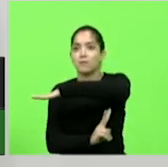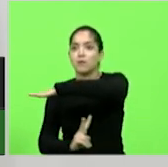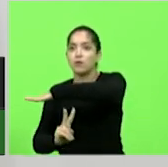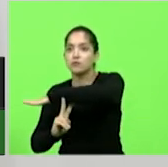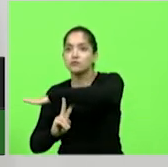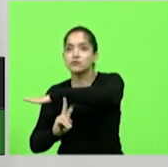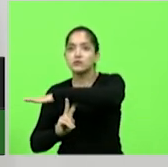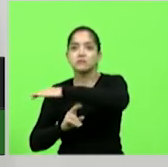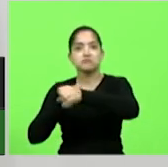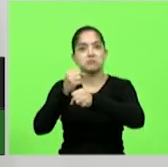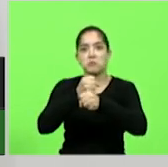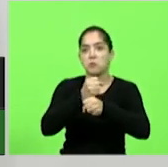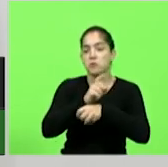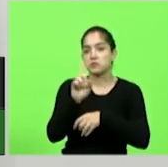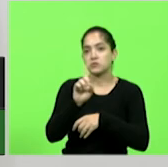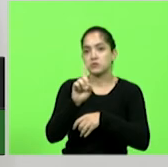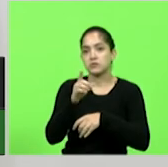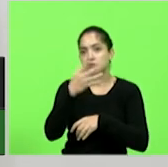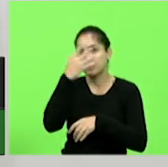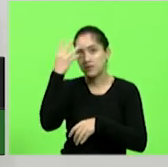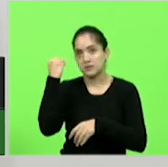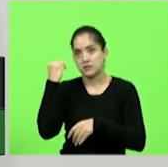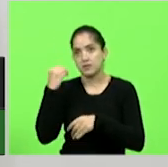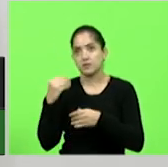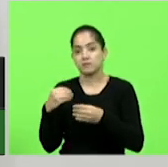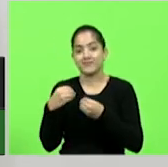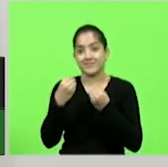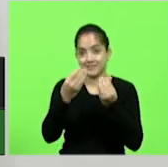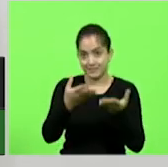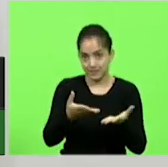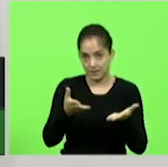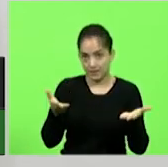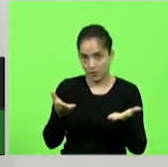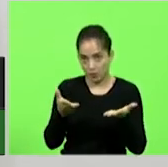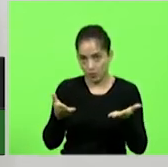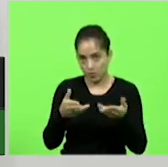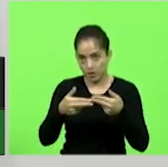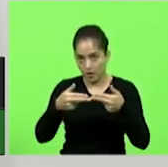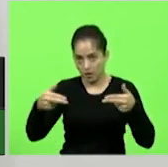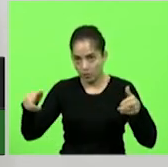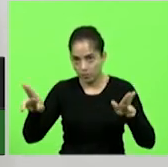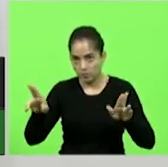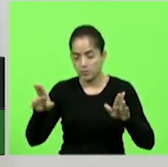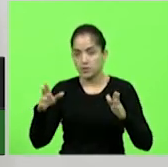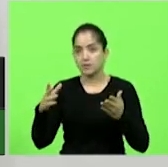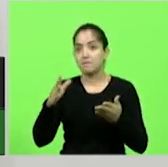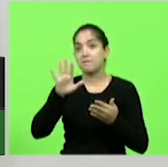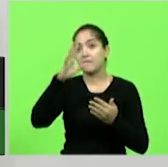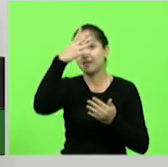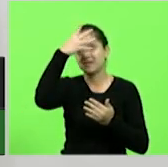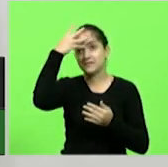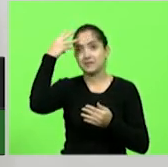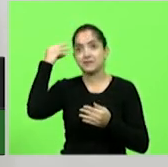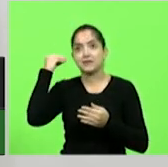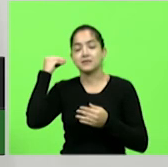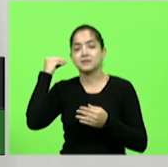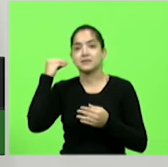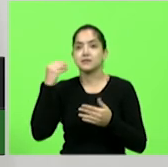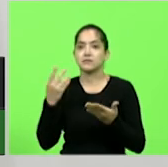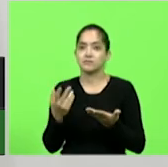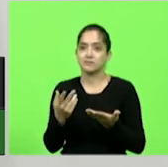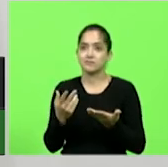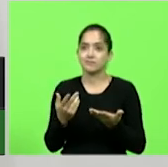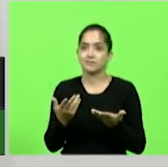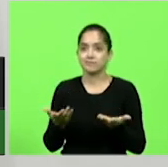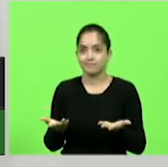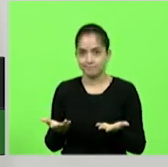A obra agora não está entregue, deveria de ser entregue agora, porque... Esqueceram do projeto